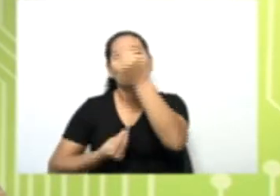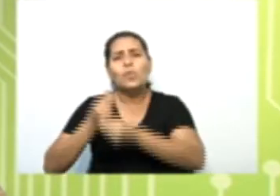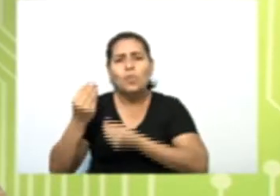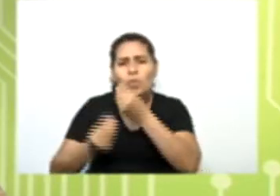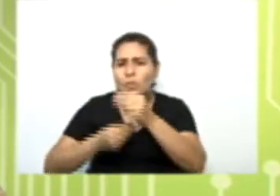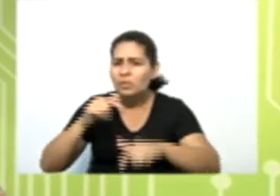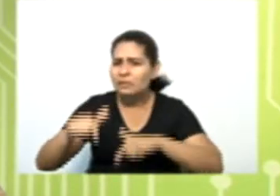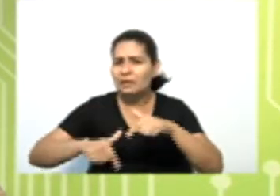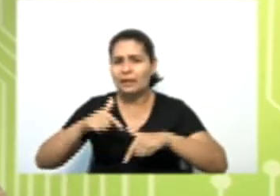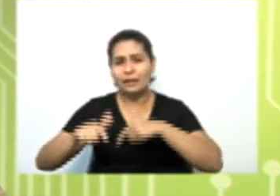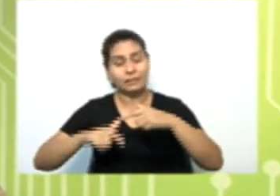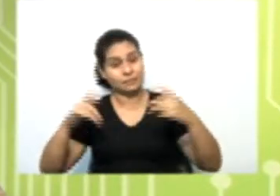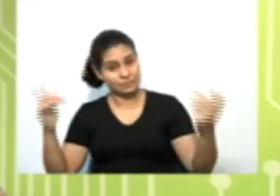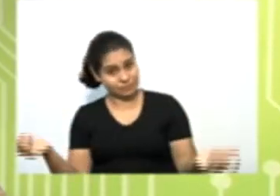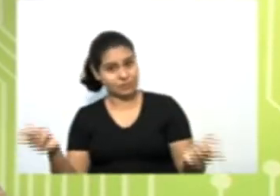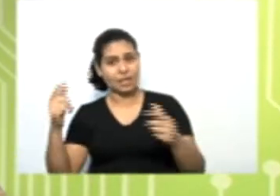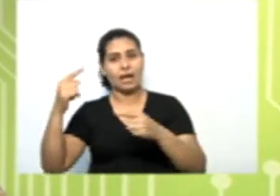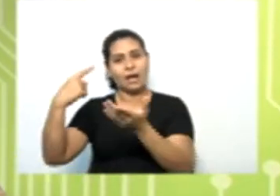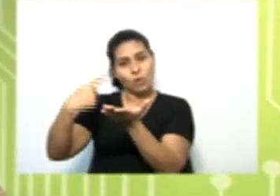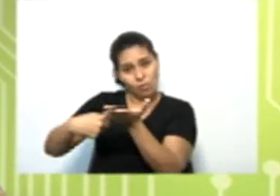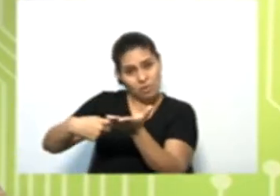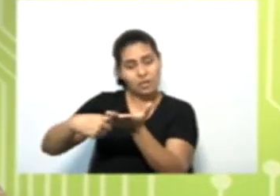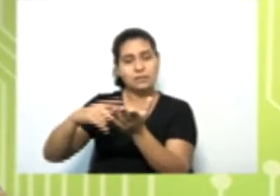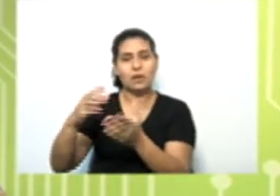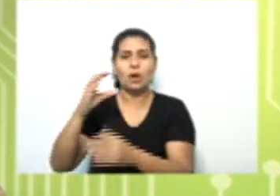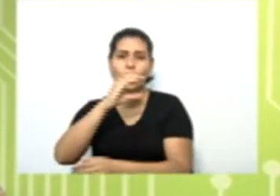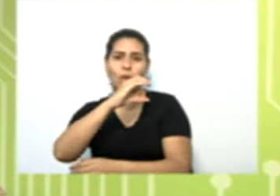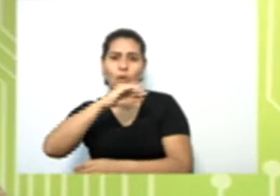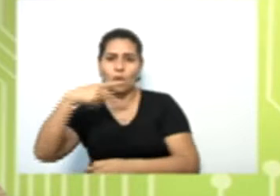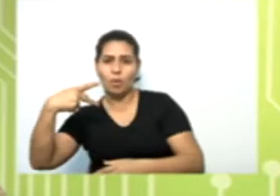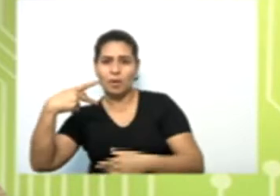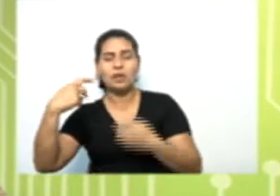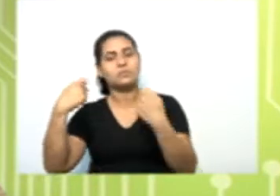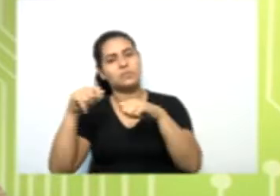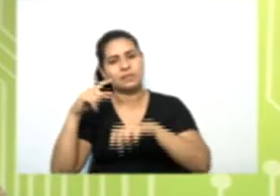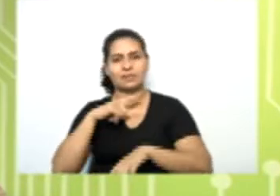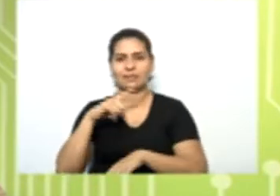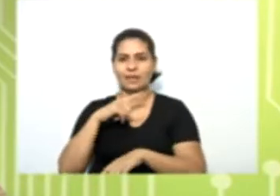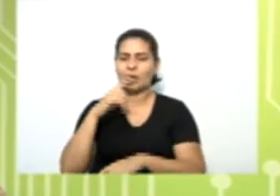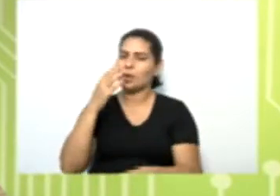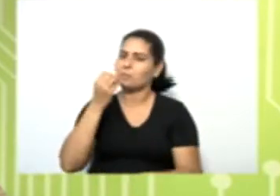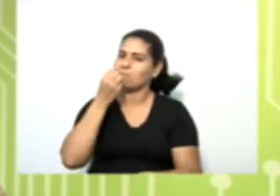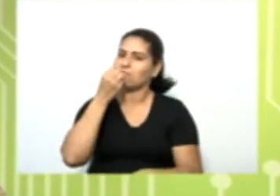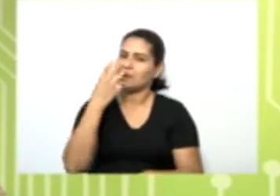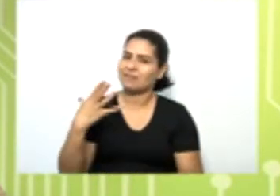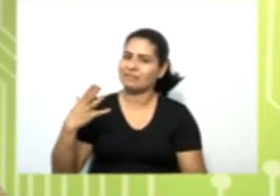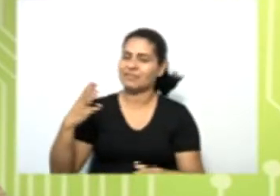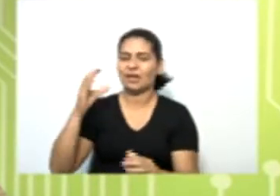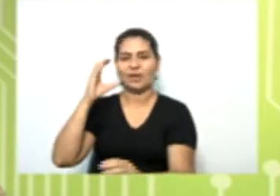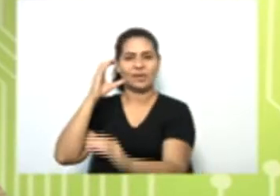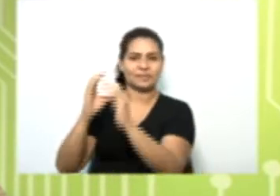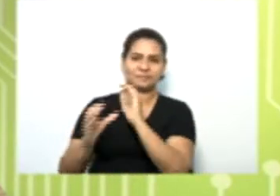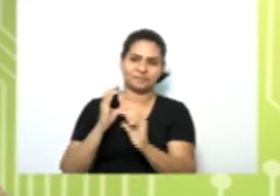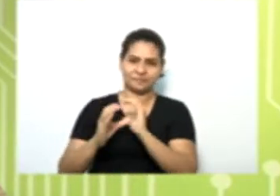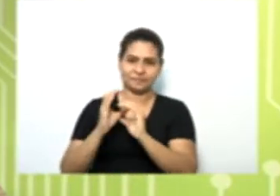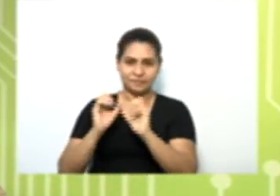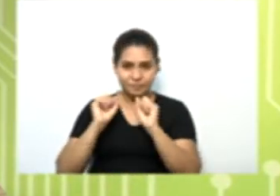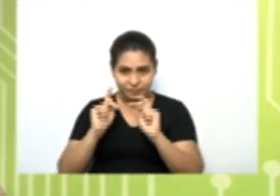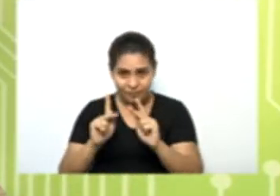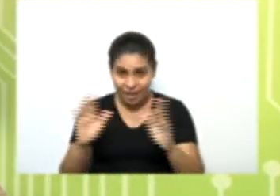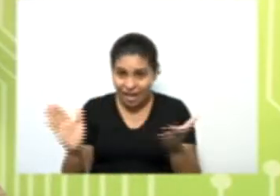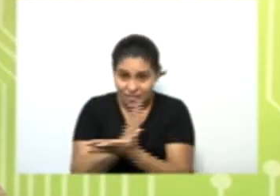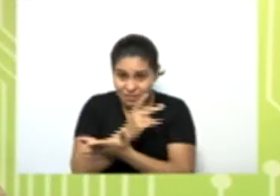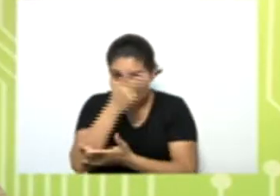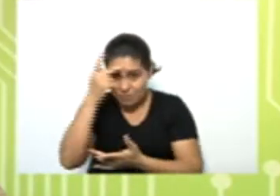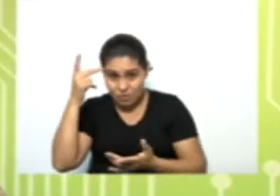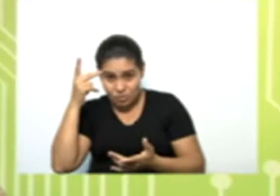atuando, não é? Na negociação, no caso aqui, no cooperativismo, precisamos ter uma ótima comunicação. Algumas pessoas